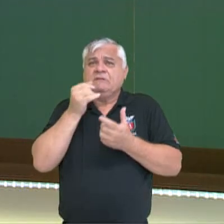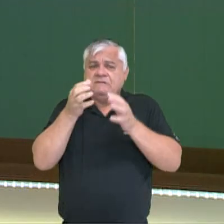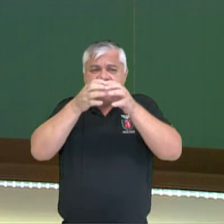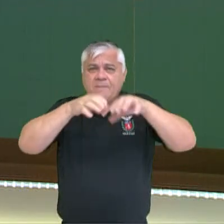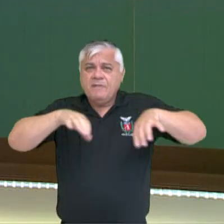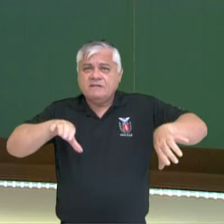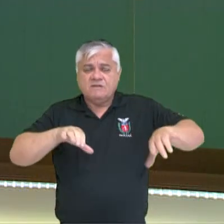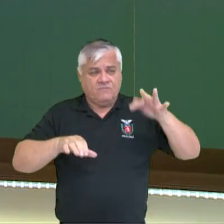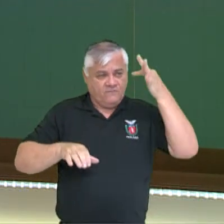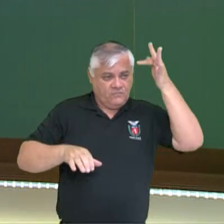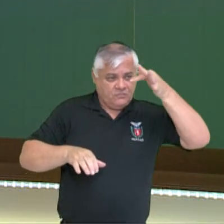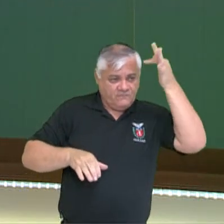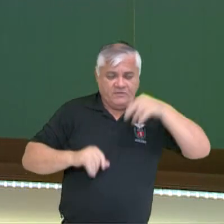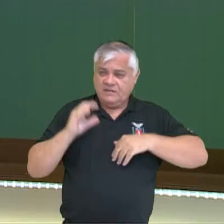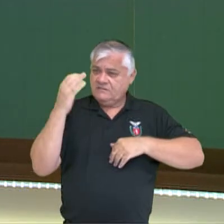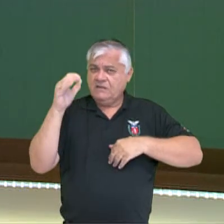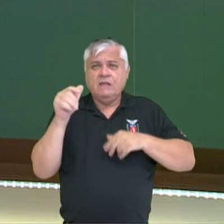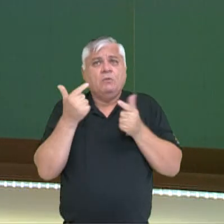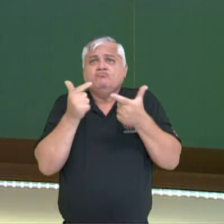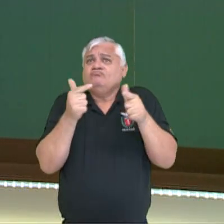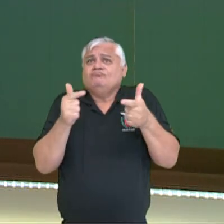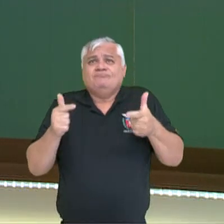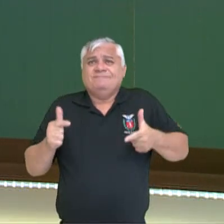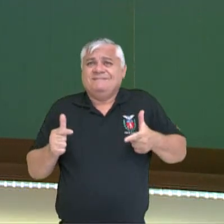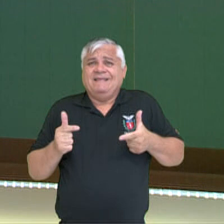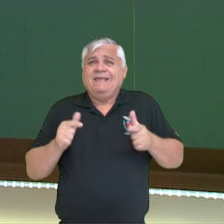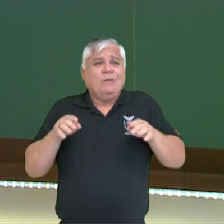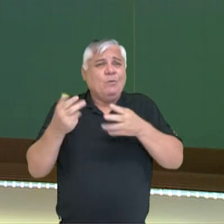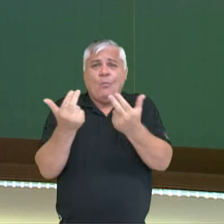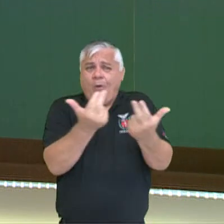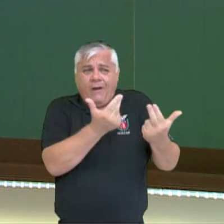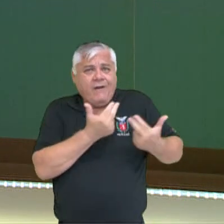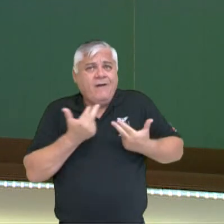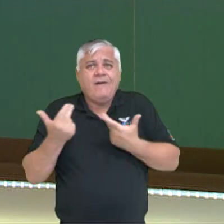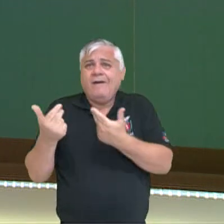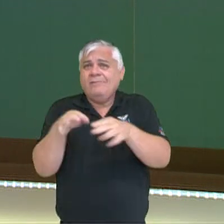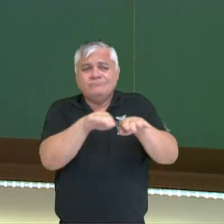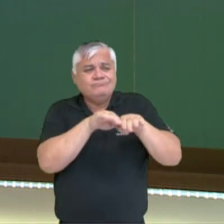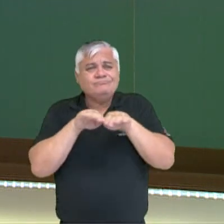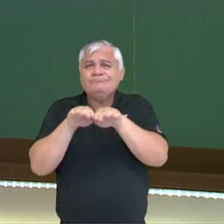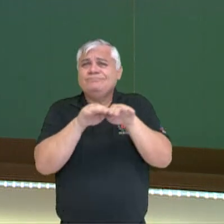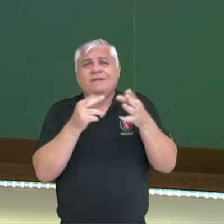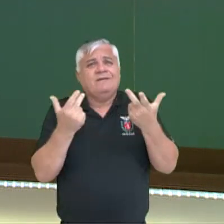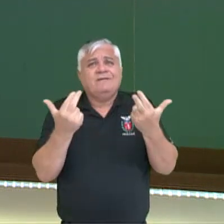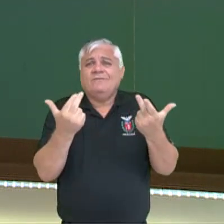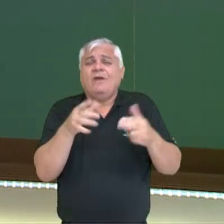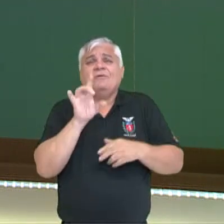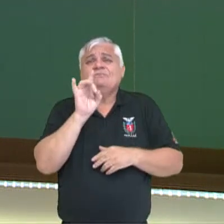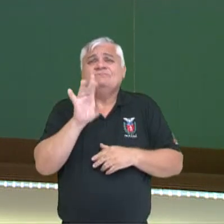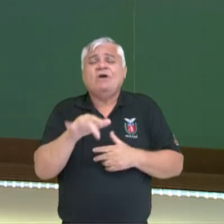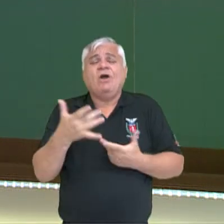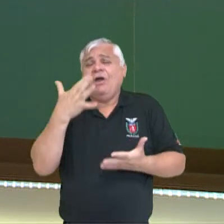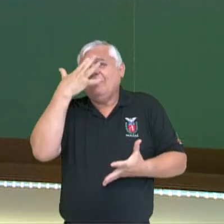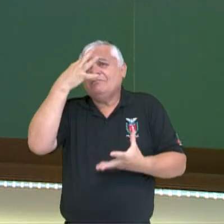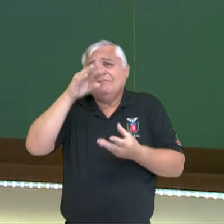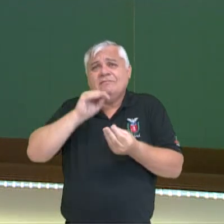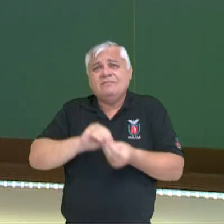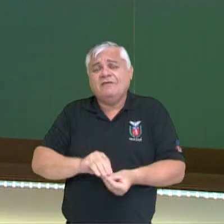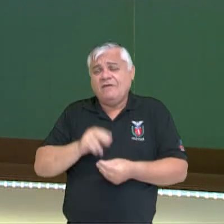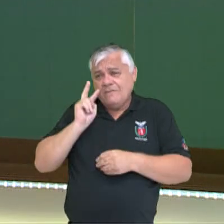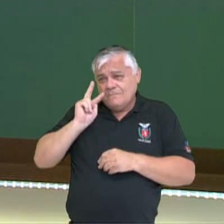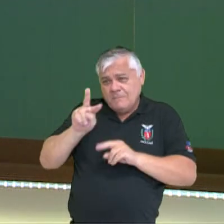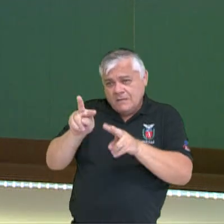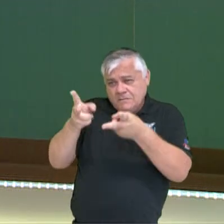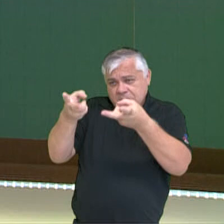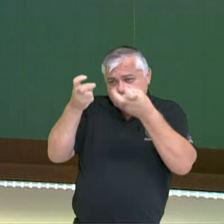separação entre filosofia e ciência. Tudo era a mesma coisa, eram formas de se entender a realidade